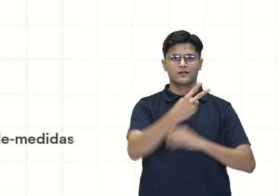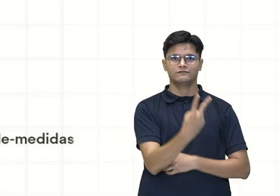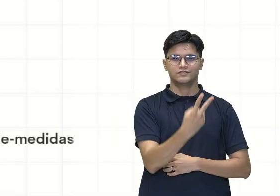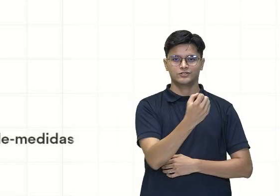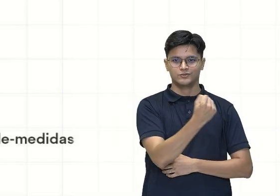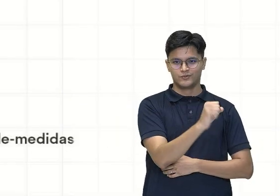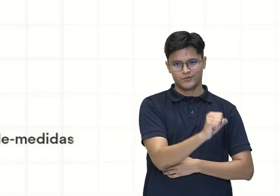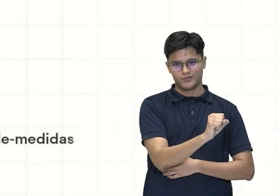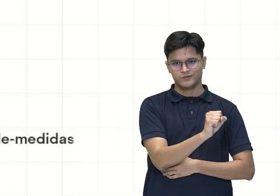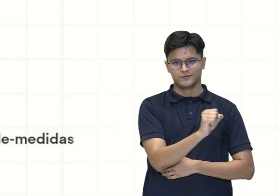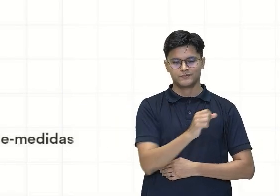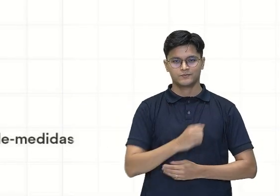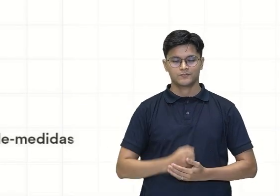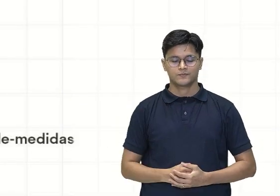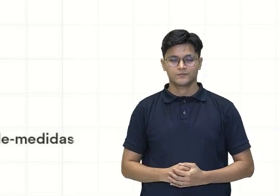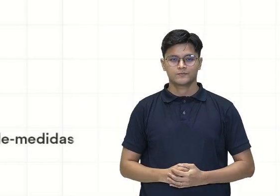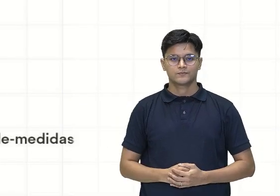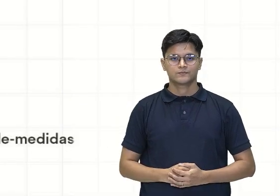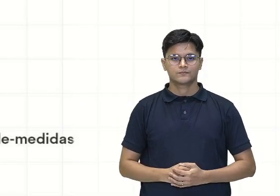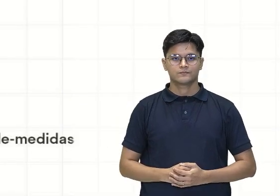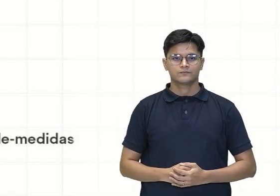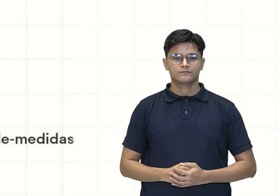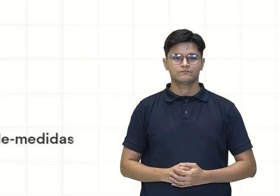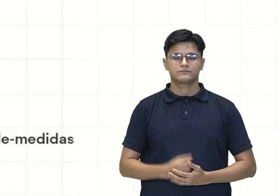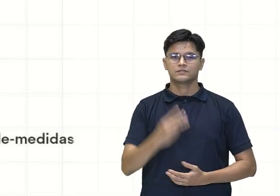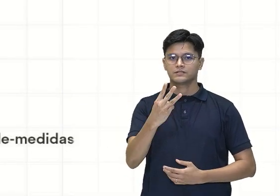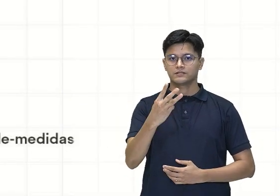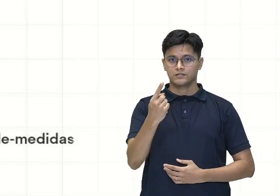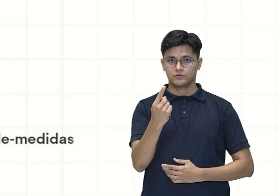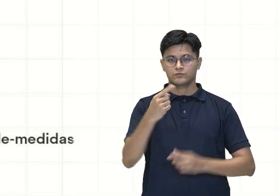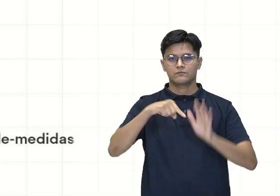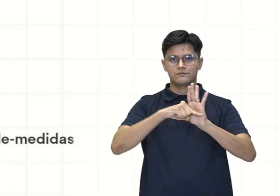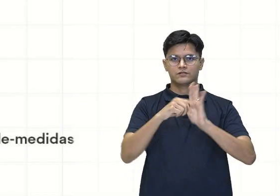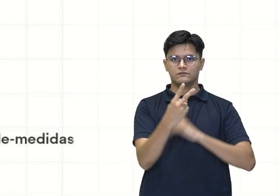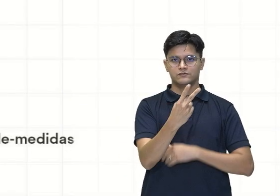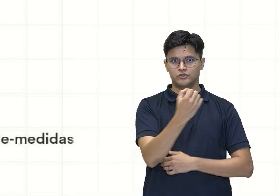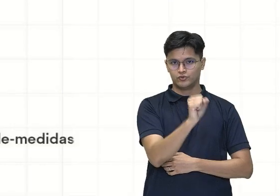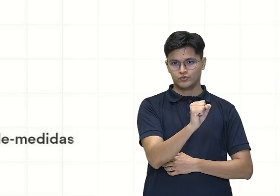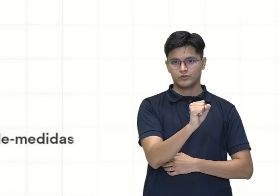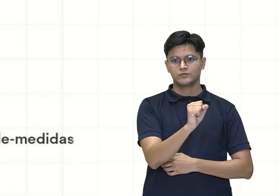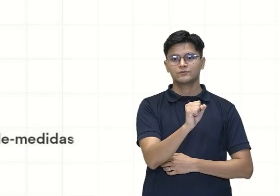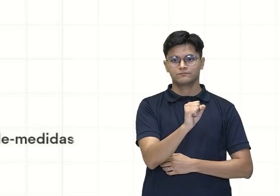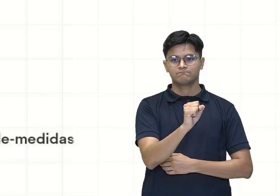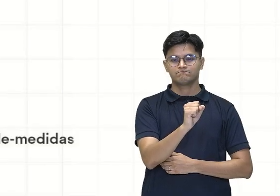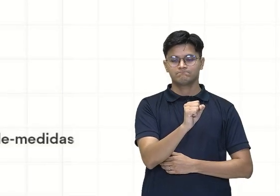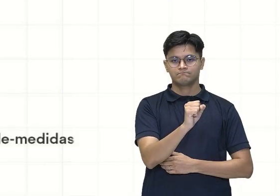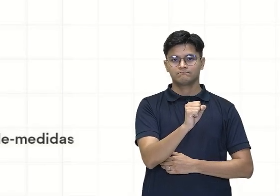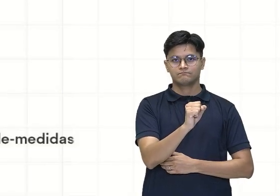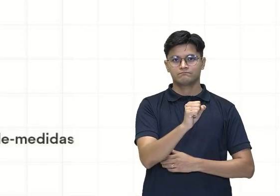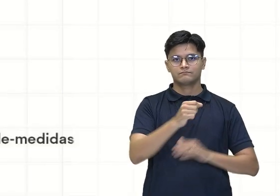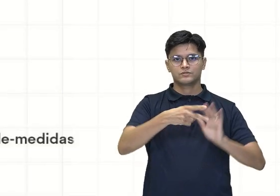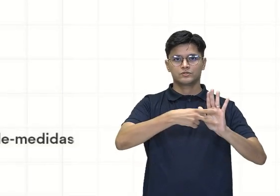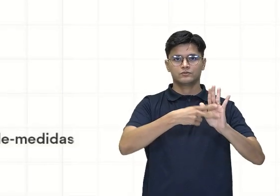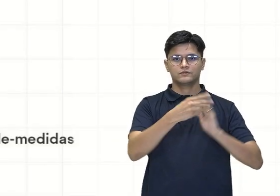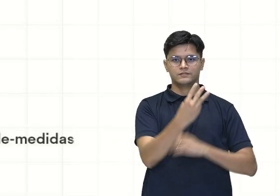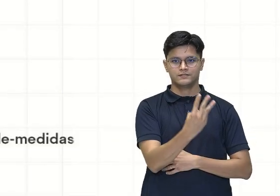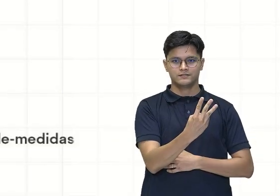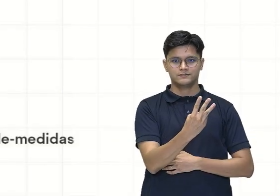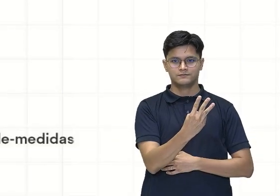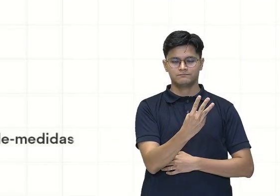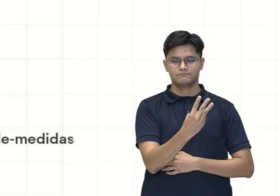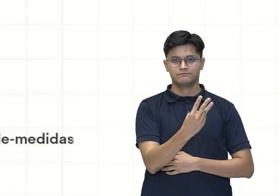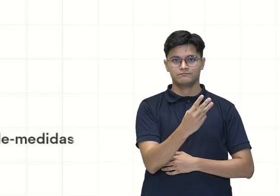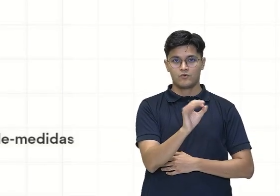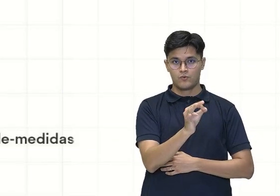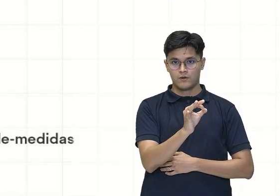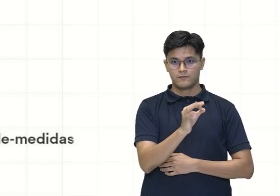28. E aí 31 menos 28 sobra 3.